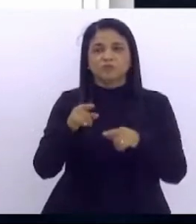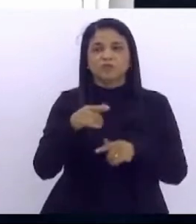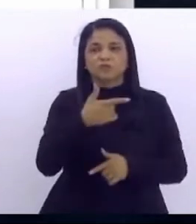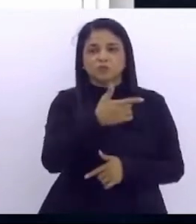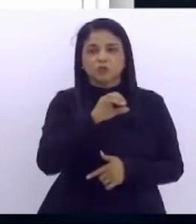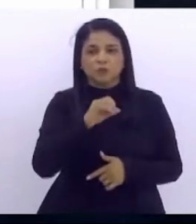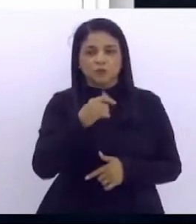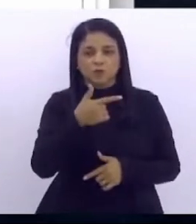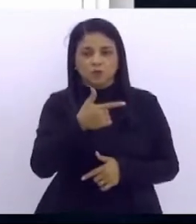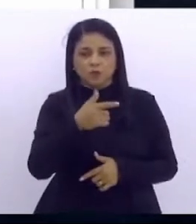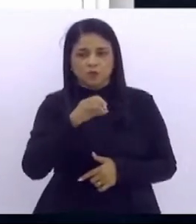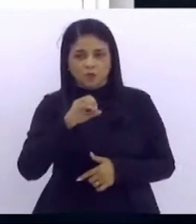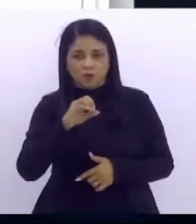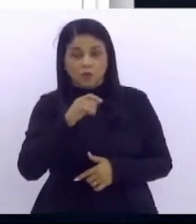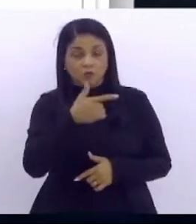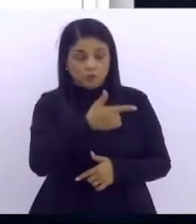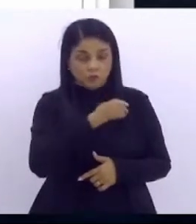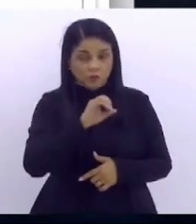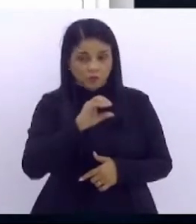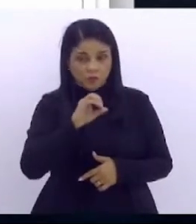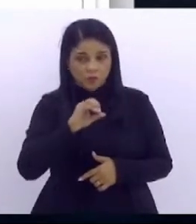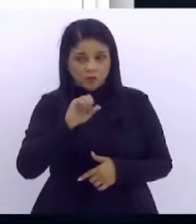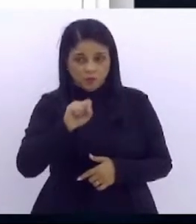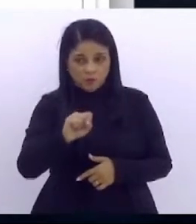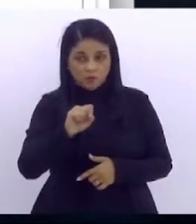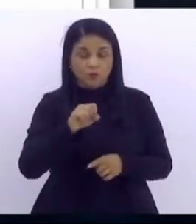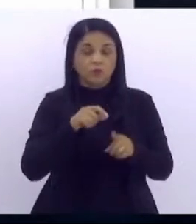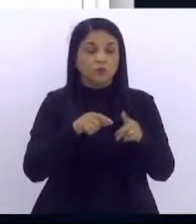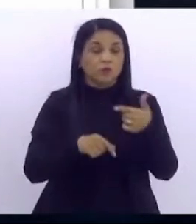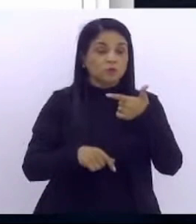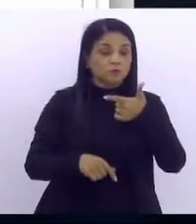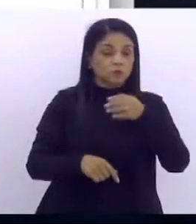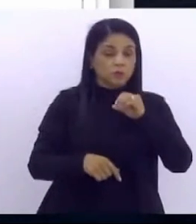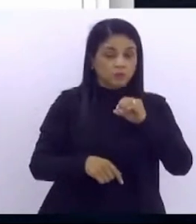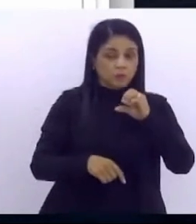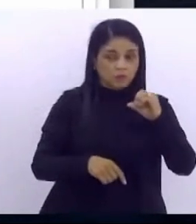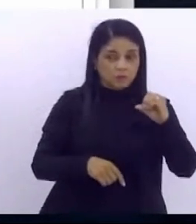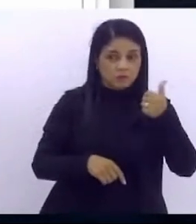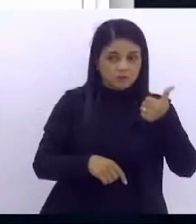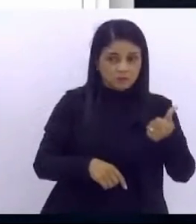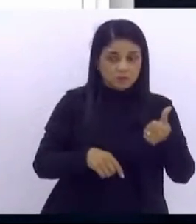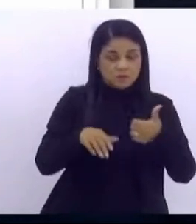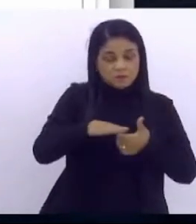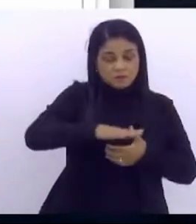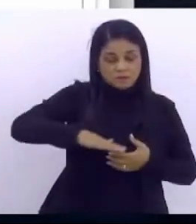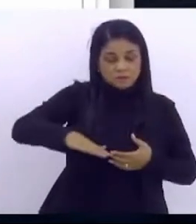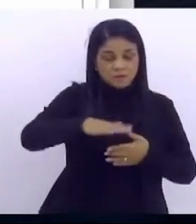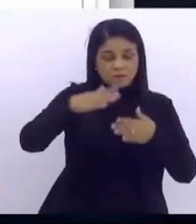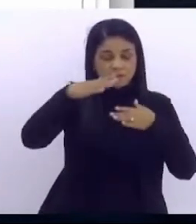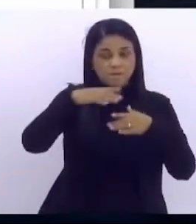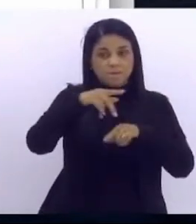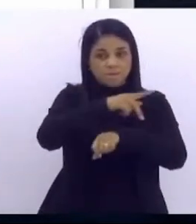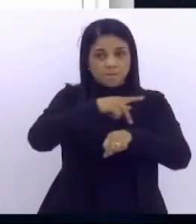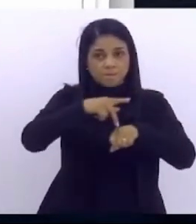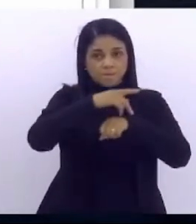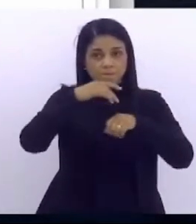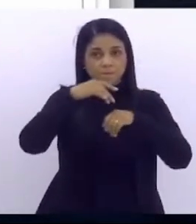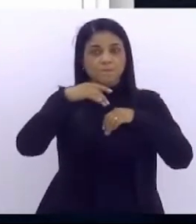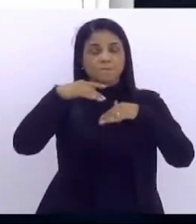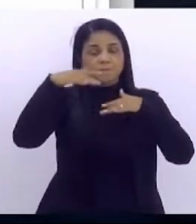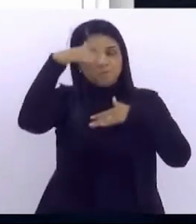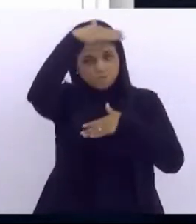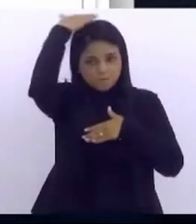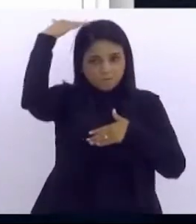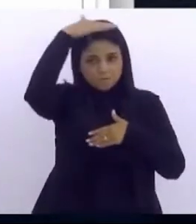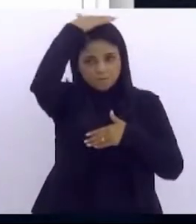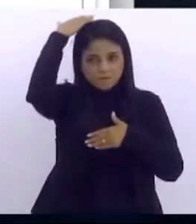2008, que no ano de 2006... na cidade do México deveria acontecer, pelo esse método, 137